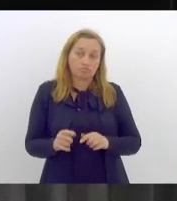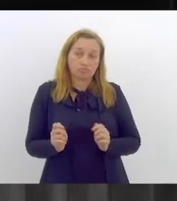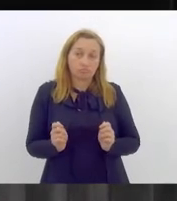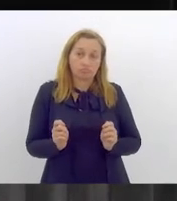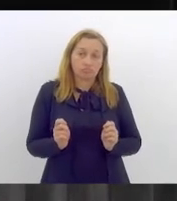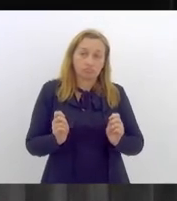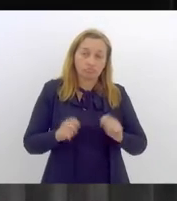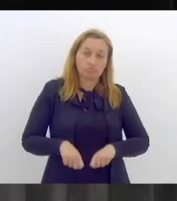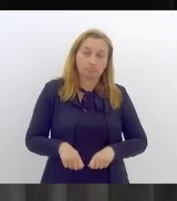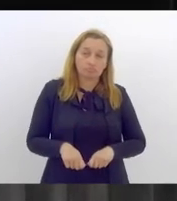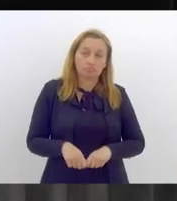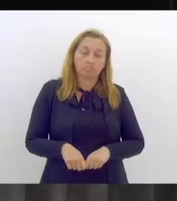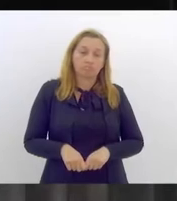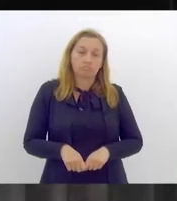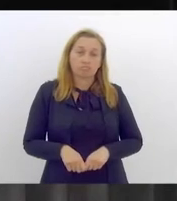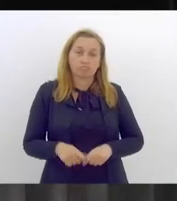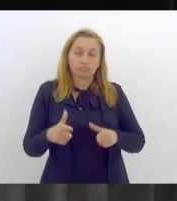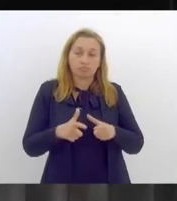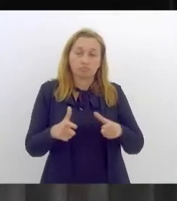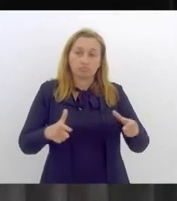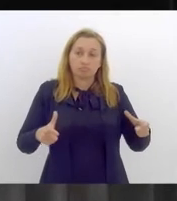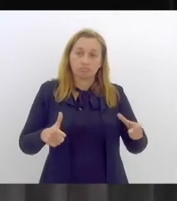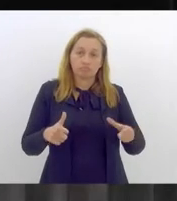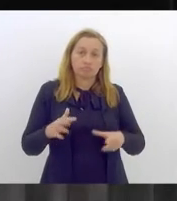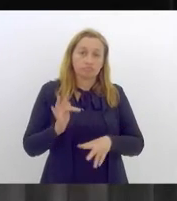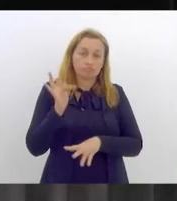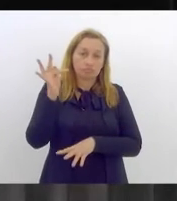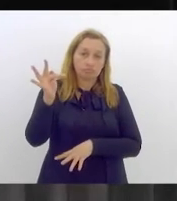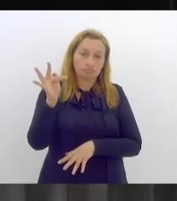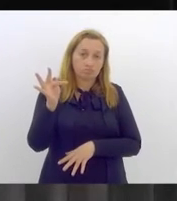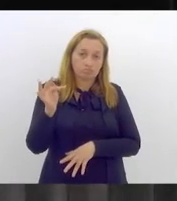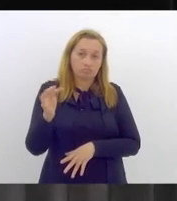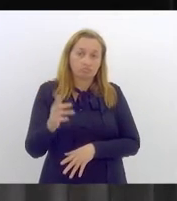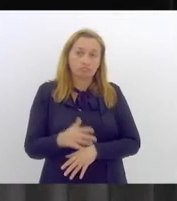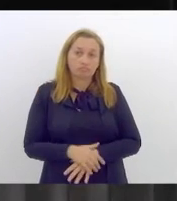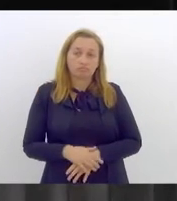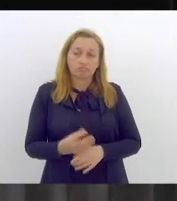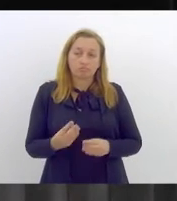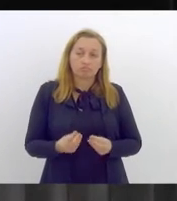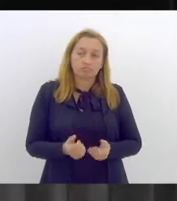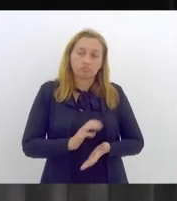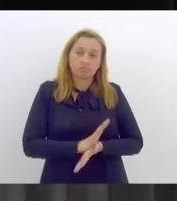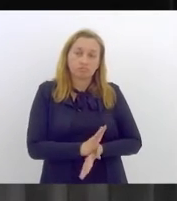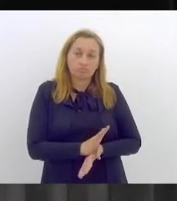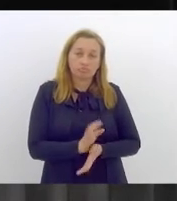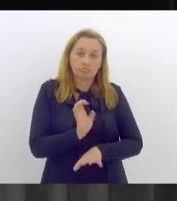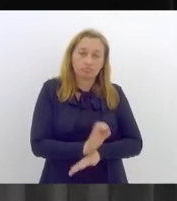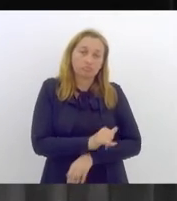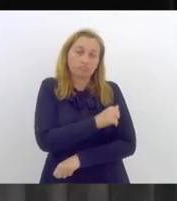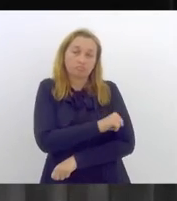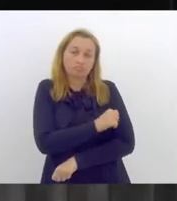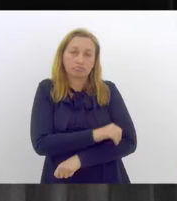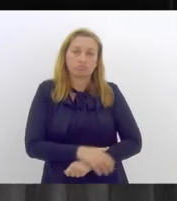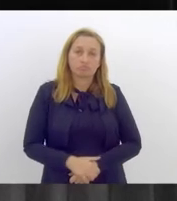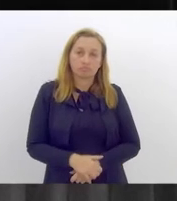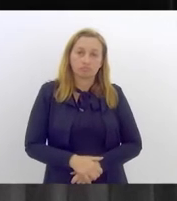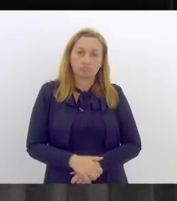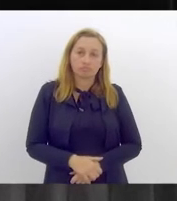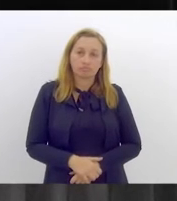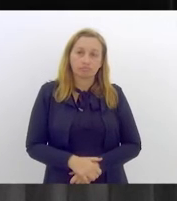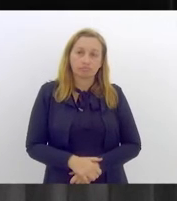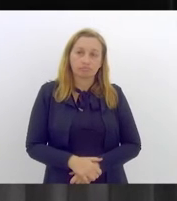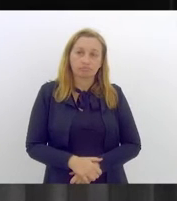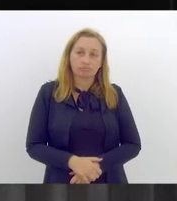a possibilidade de um crescimento futuro. É tentar destruir o Estado do Rio de Janeiro. É